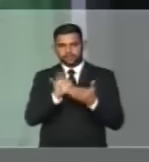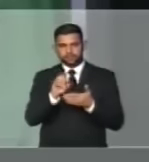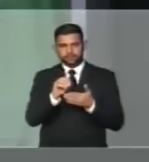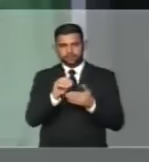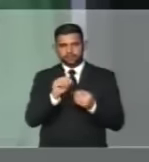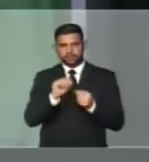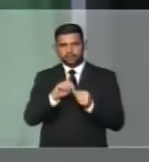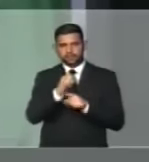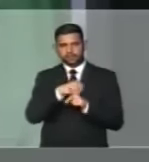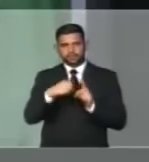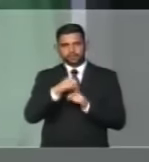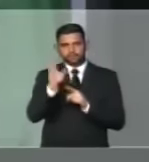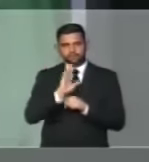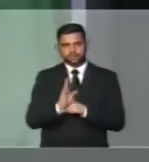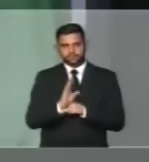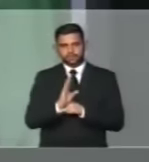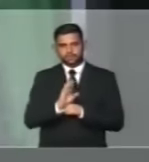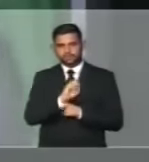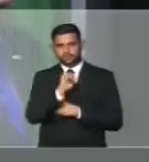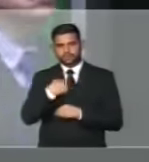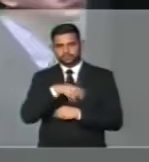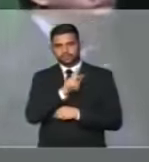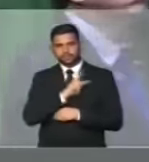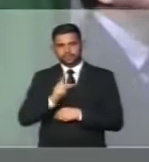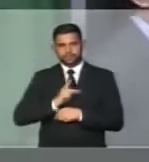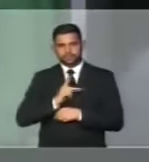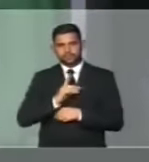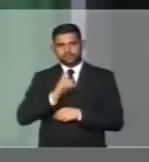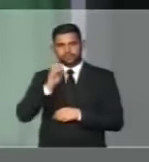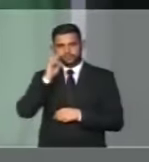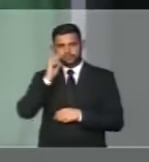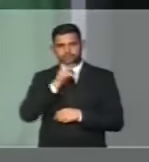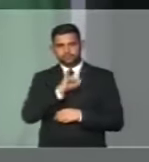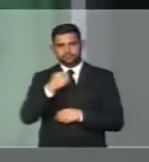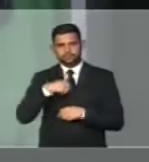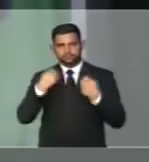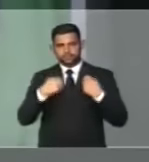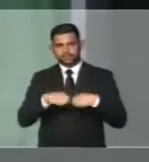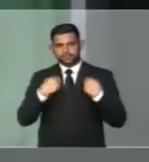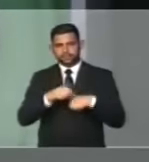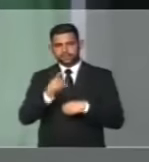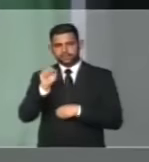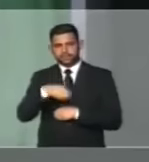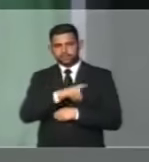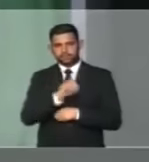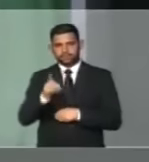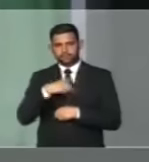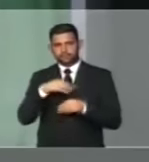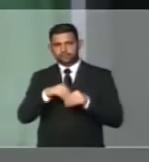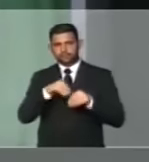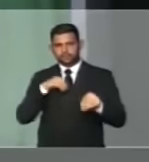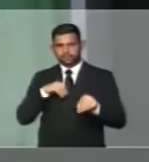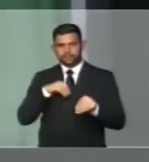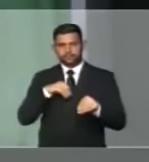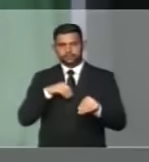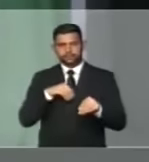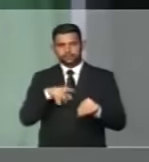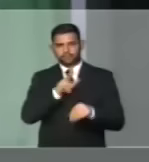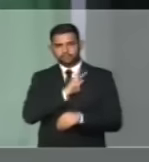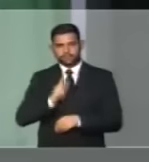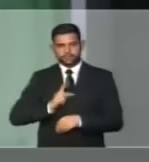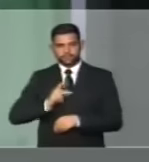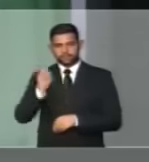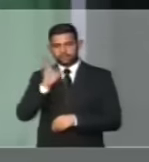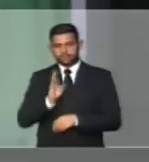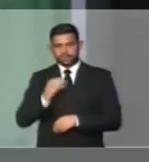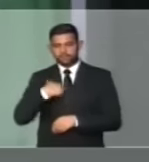à sociedade brasileira se a Presidente da República deve ou não ser afastada do seu cargo. E